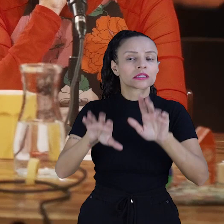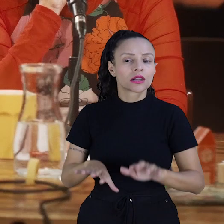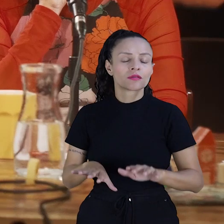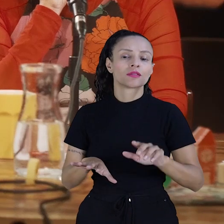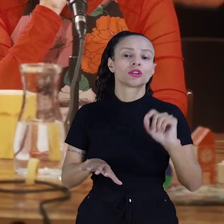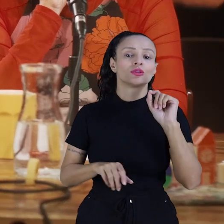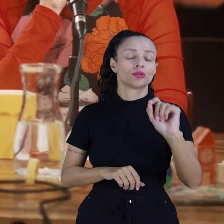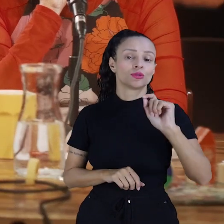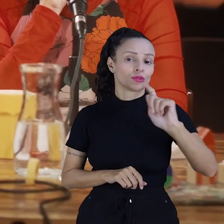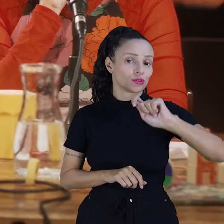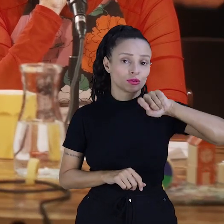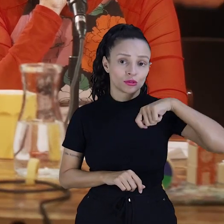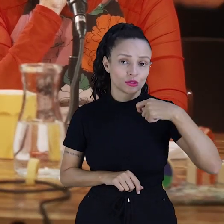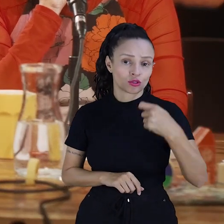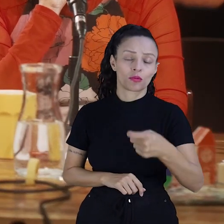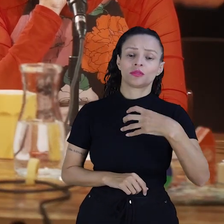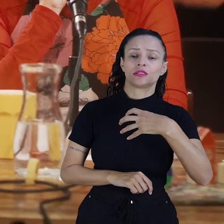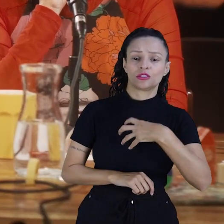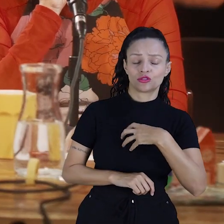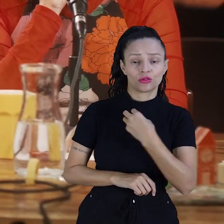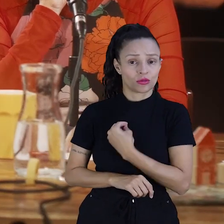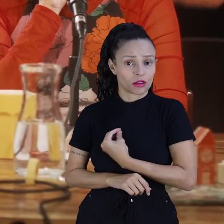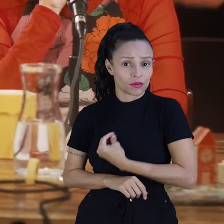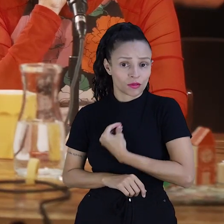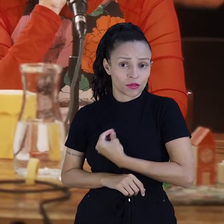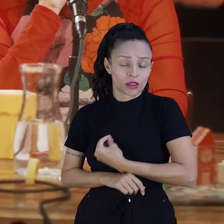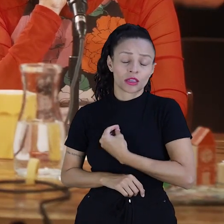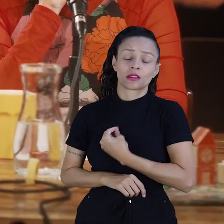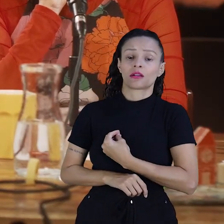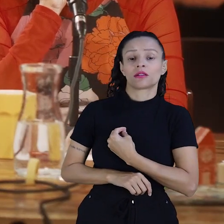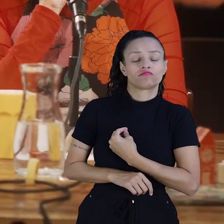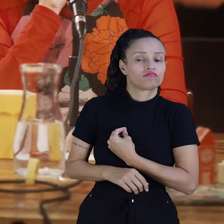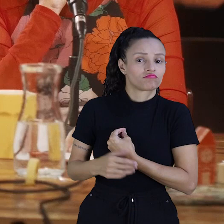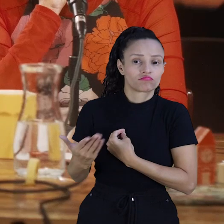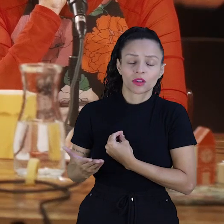Escrever sobre o sentido da vida,